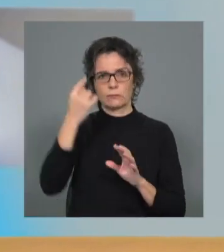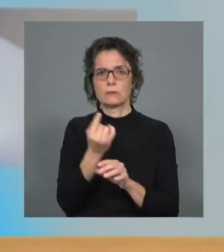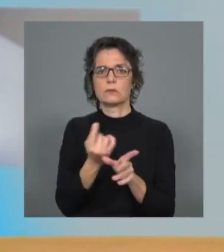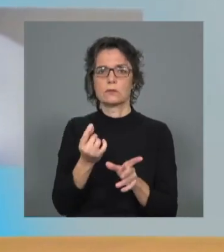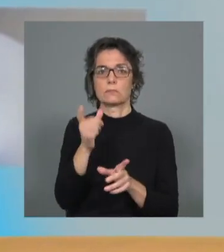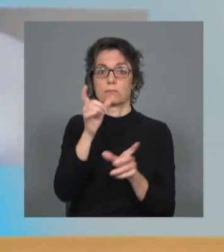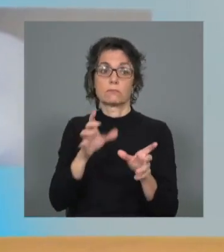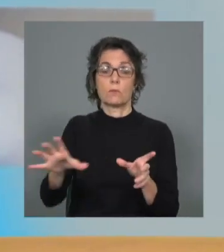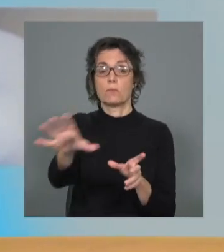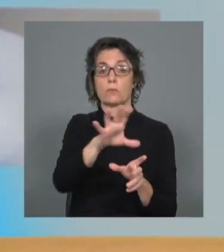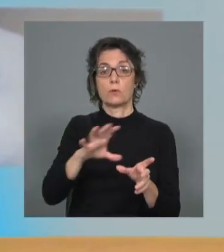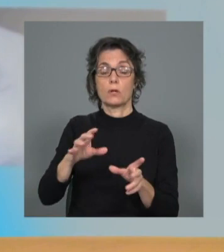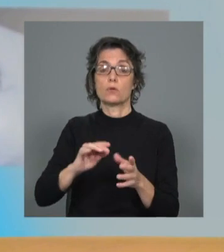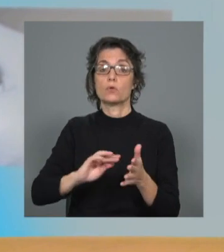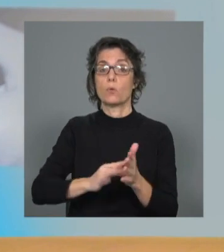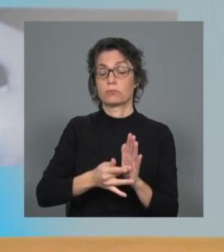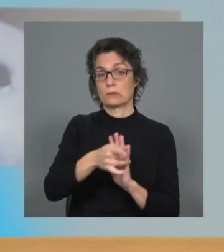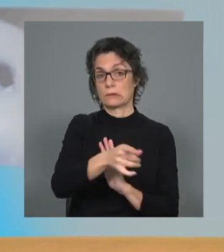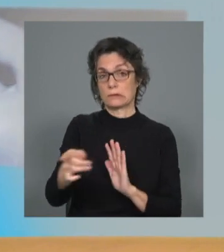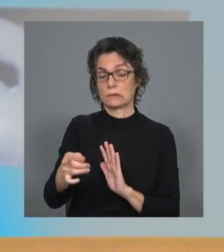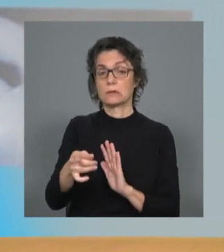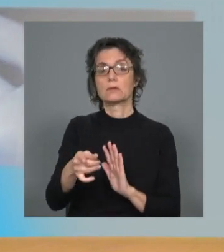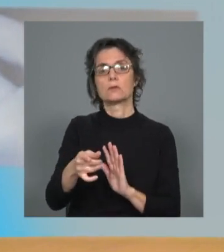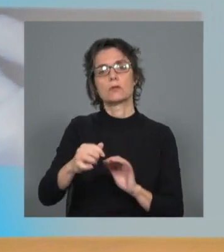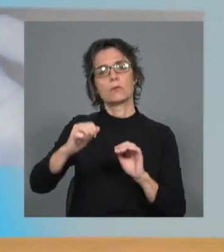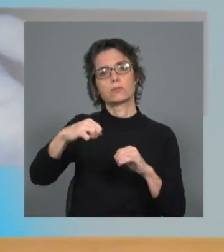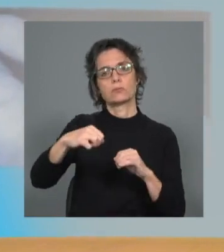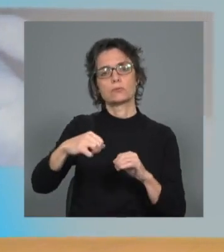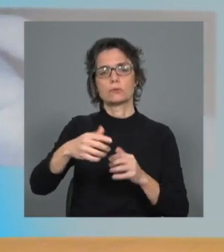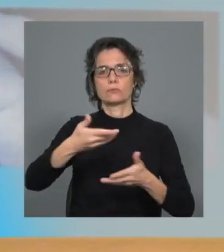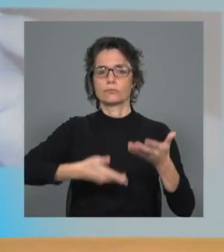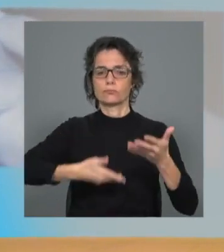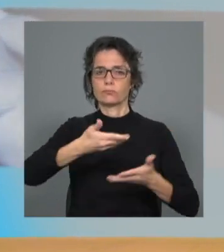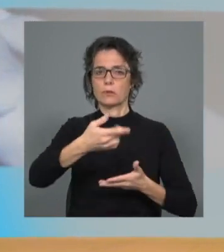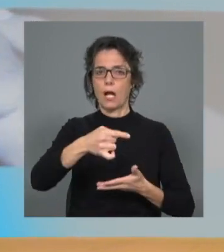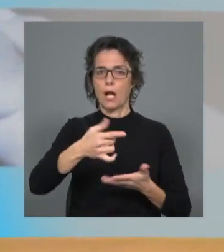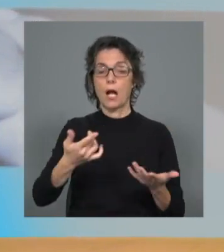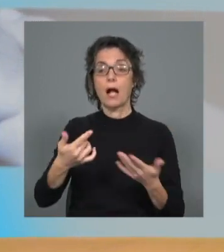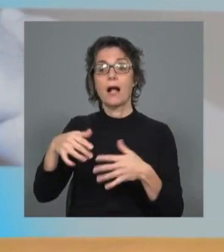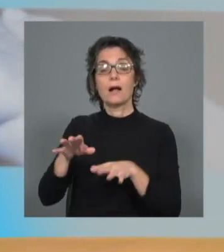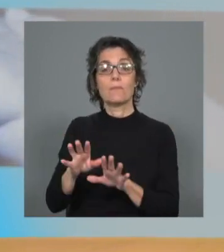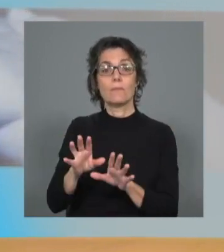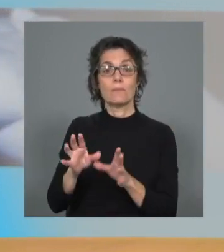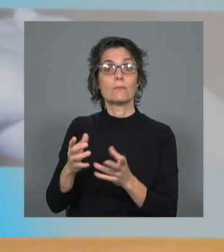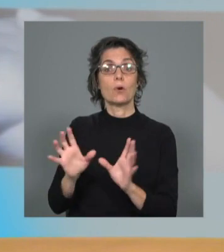população brasileira, com quem há estabelecido um acordo de reciprocidade. Não é possível